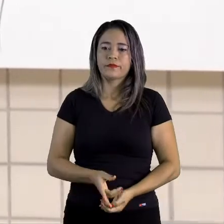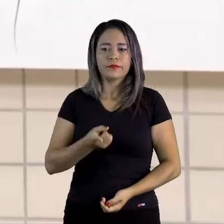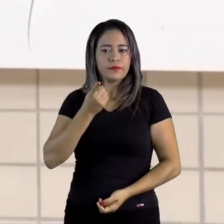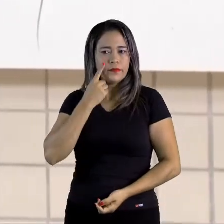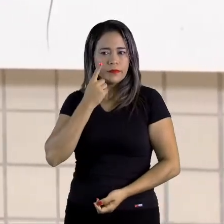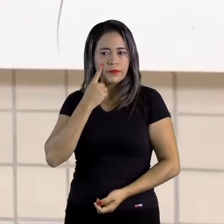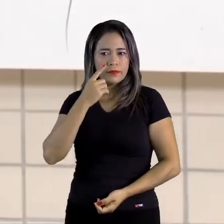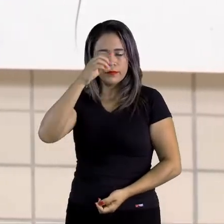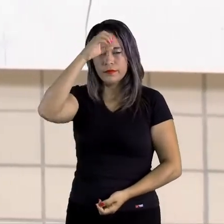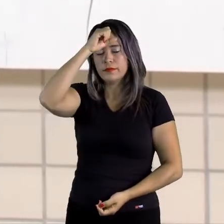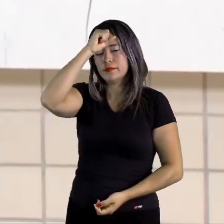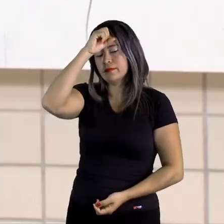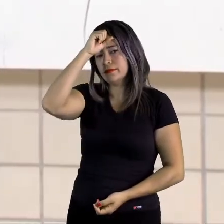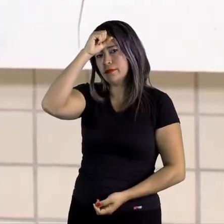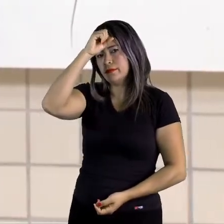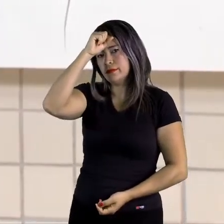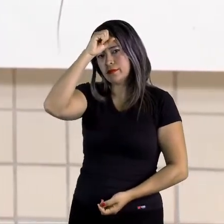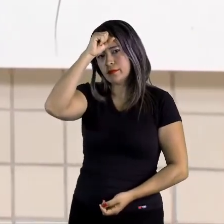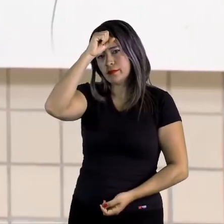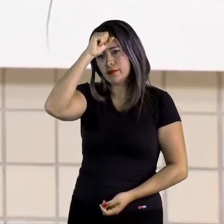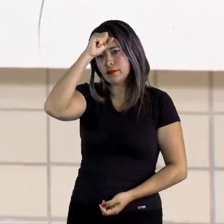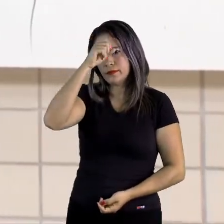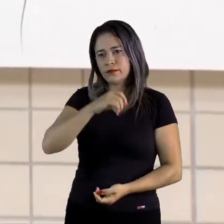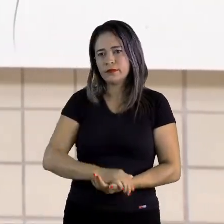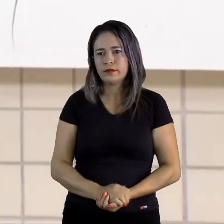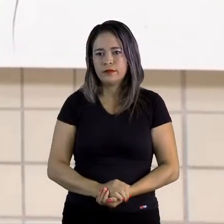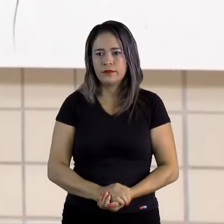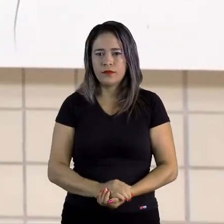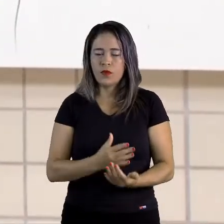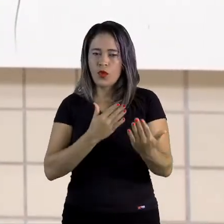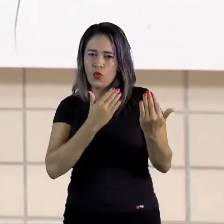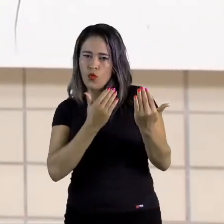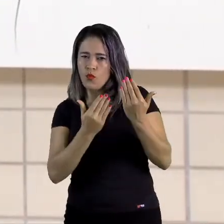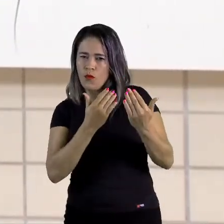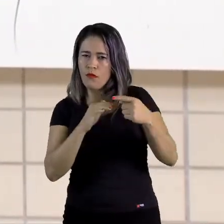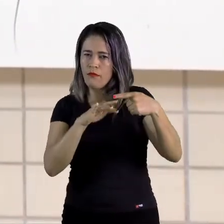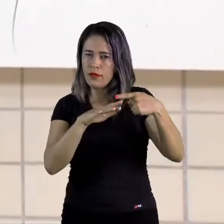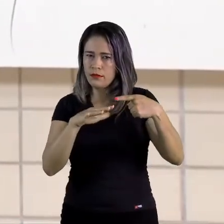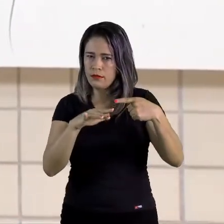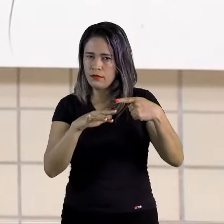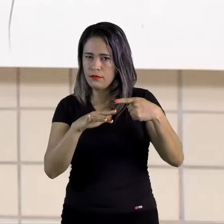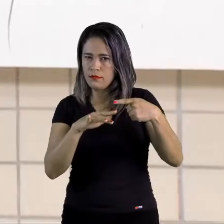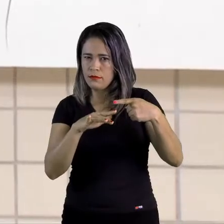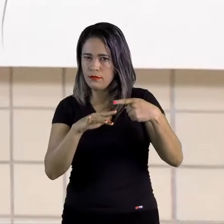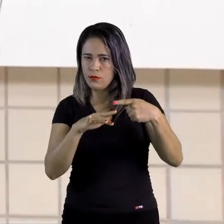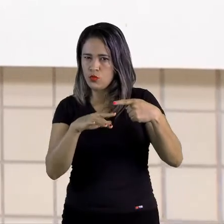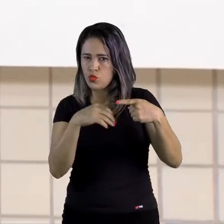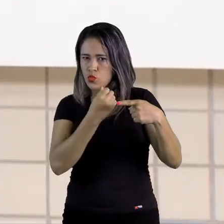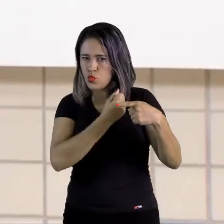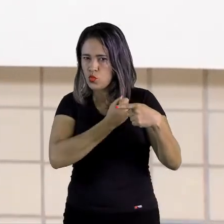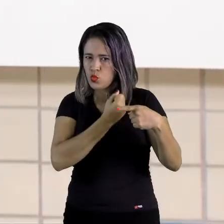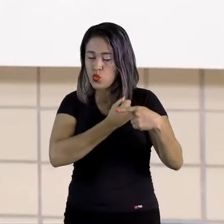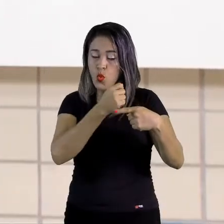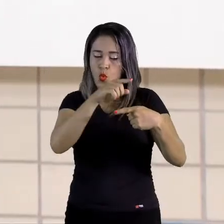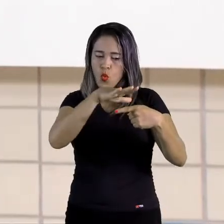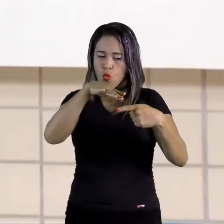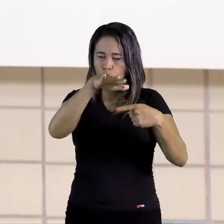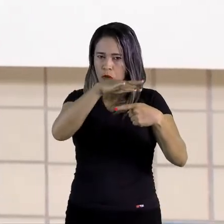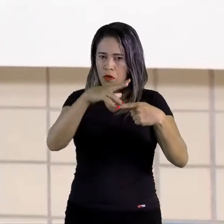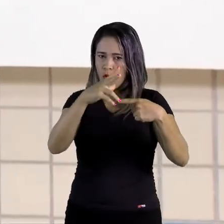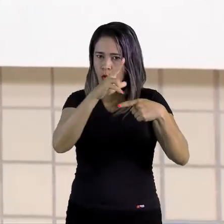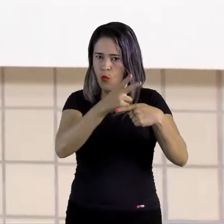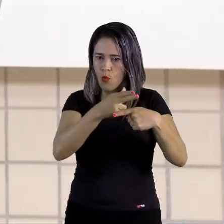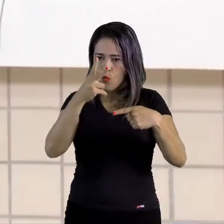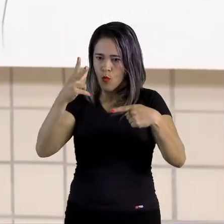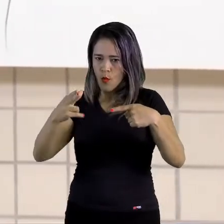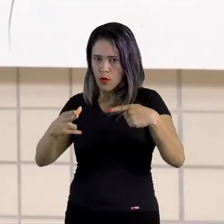nós aprendemos comparar fração. Quando os numeradores são iguais,